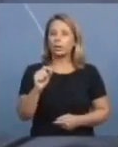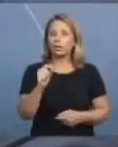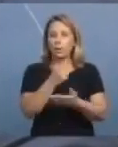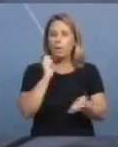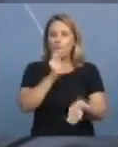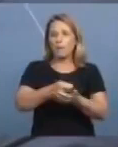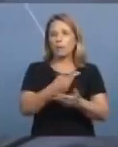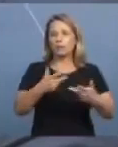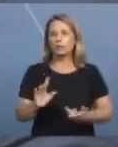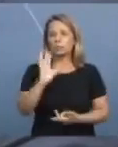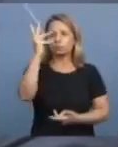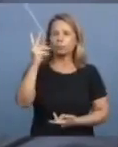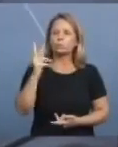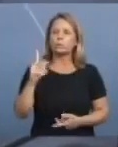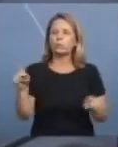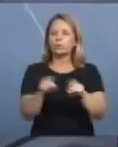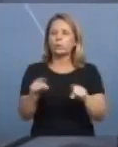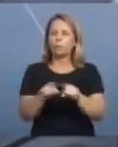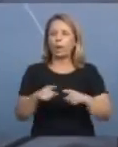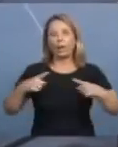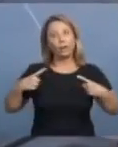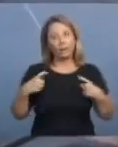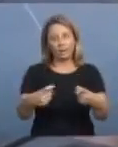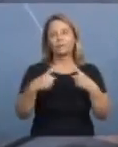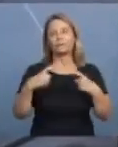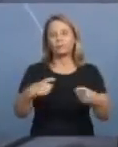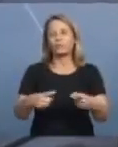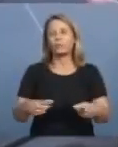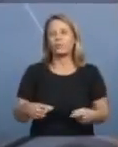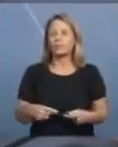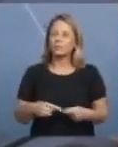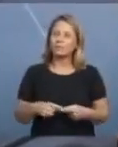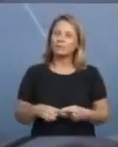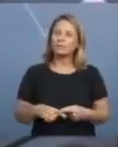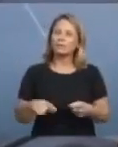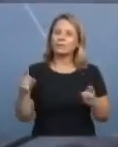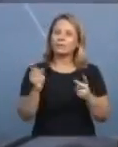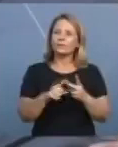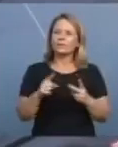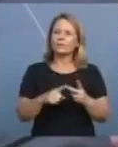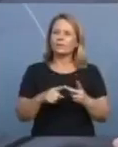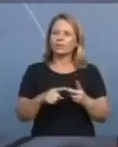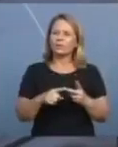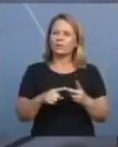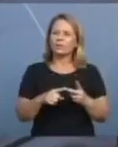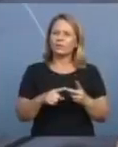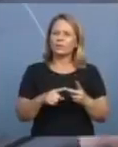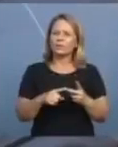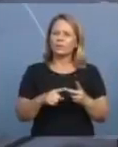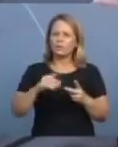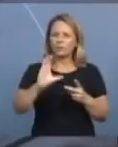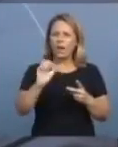prevista em caso de guerra de comoção em piscinas o kama